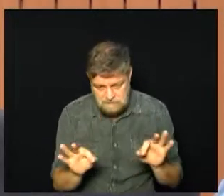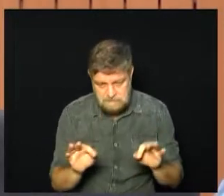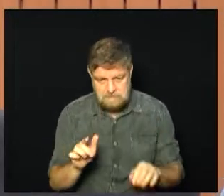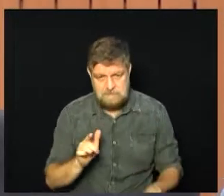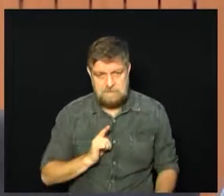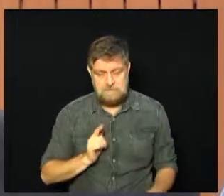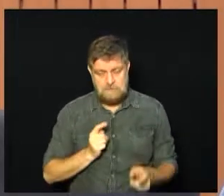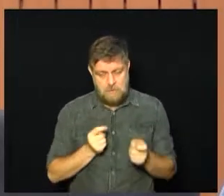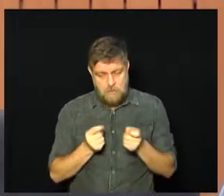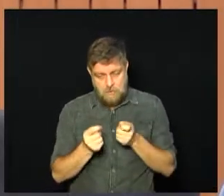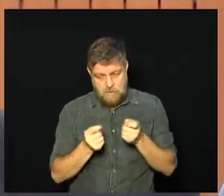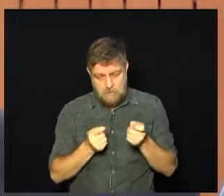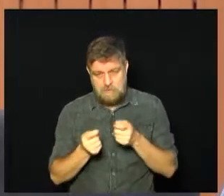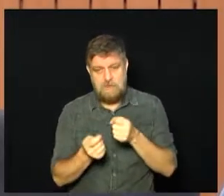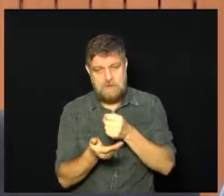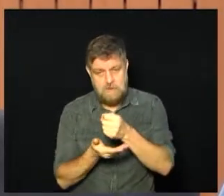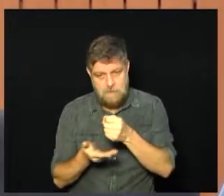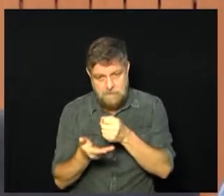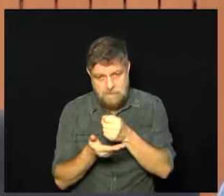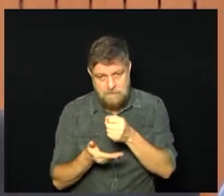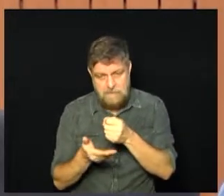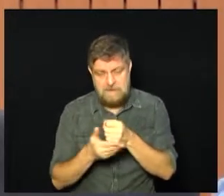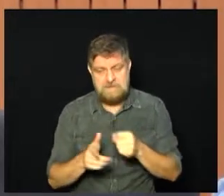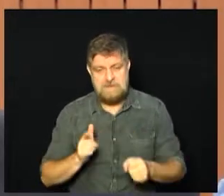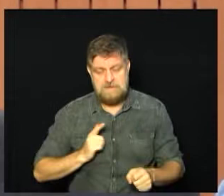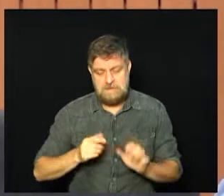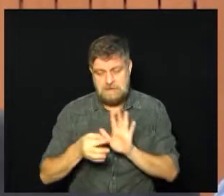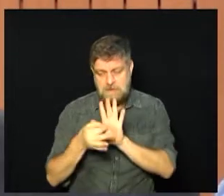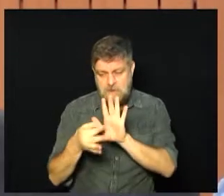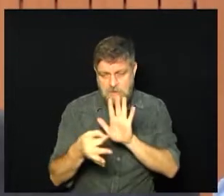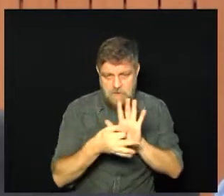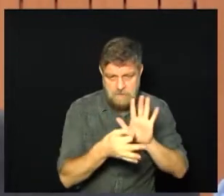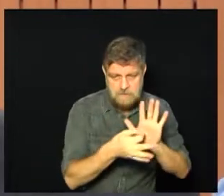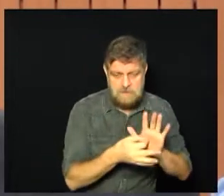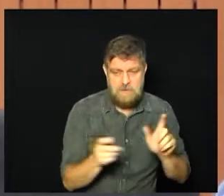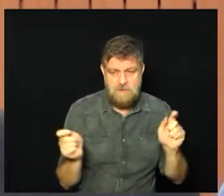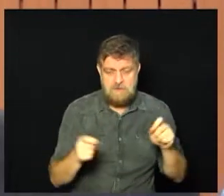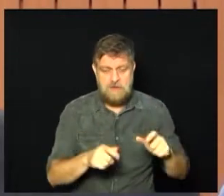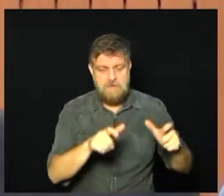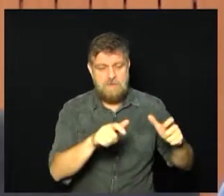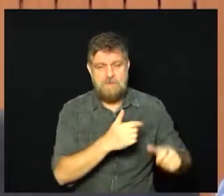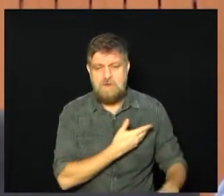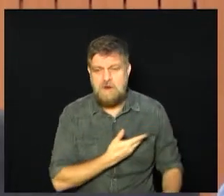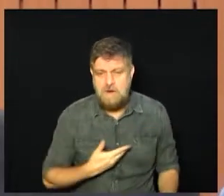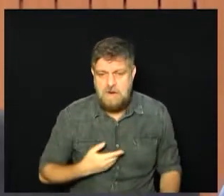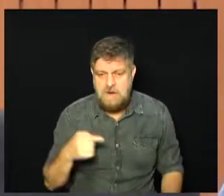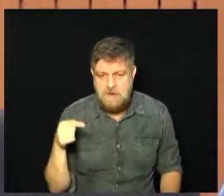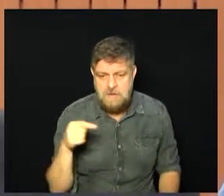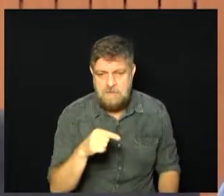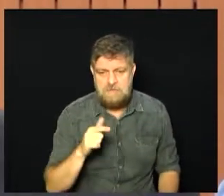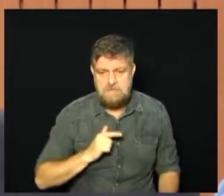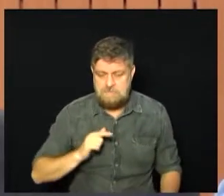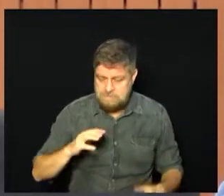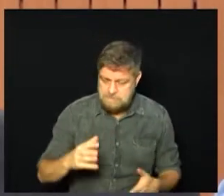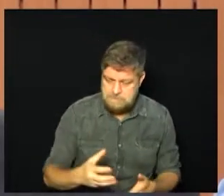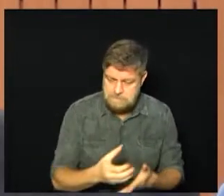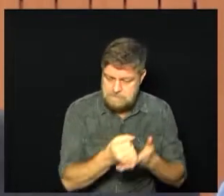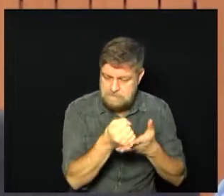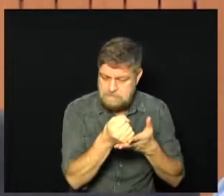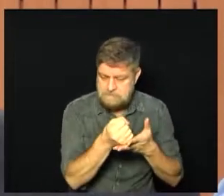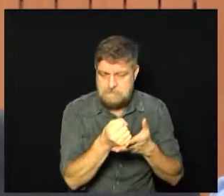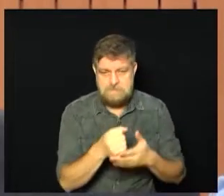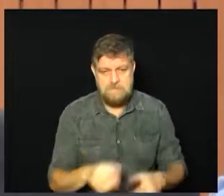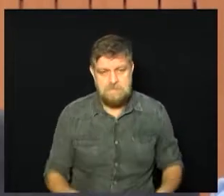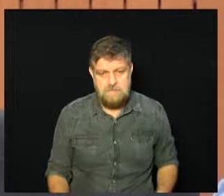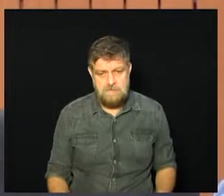dosada, com bastante embasamento, com bastante participação, fazer com que o espaço público seja reconquistado pelo cidadão. Então,